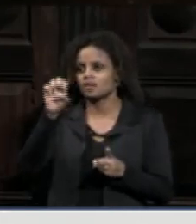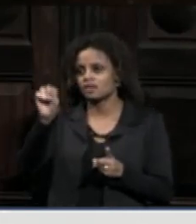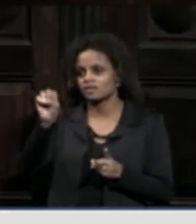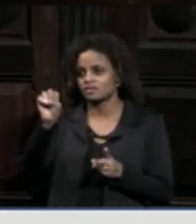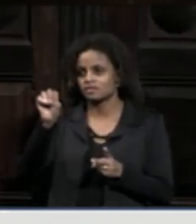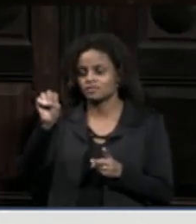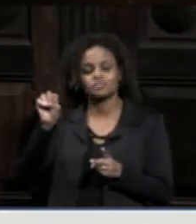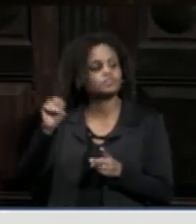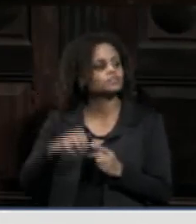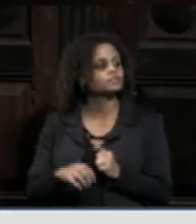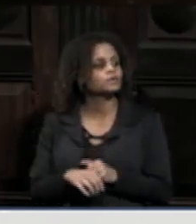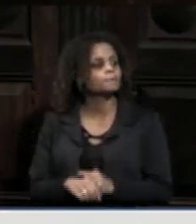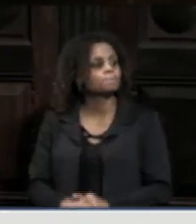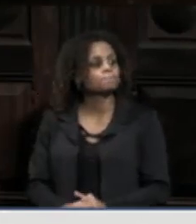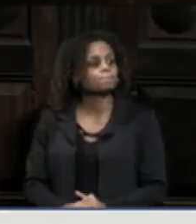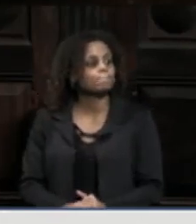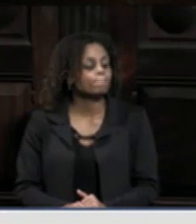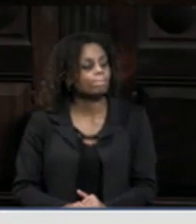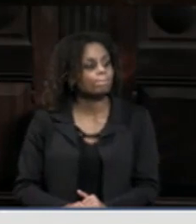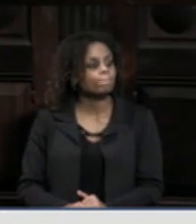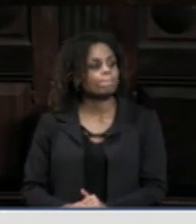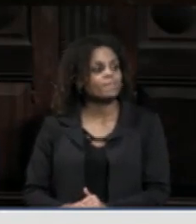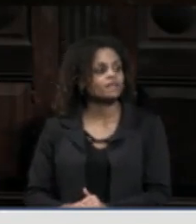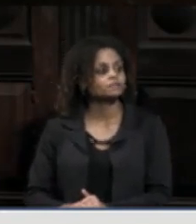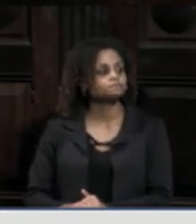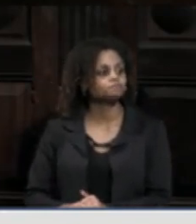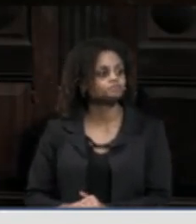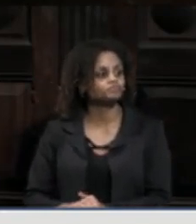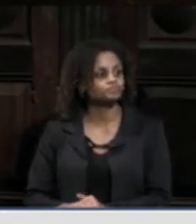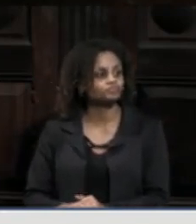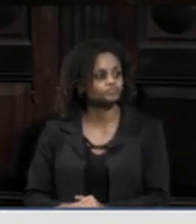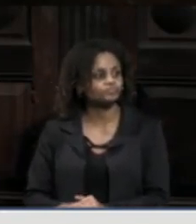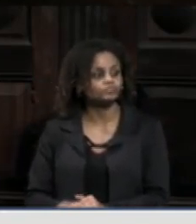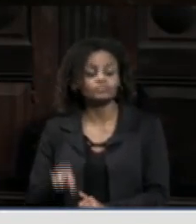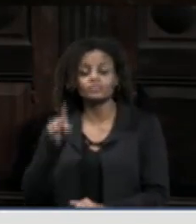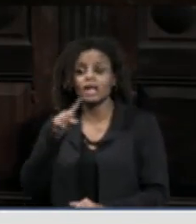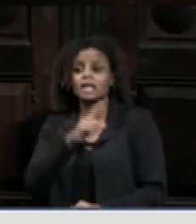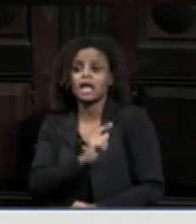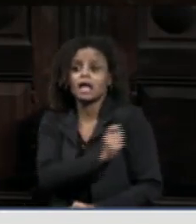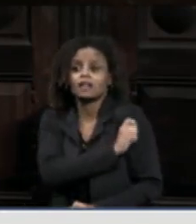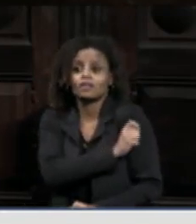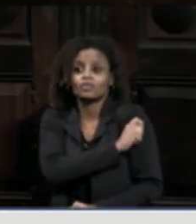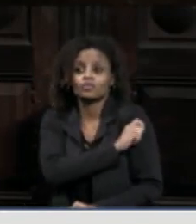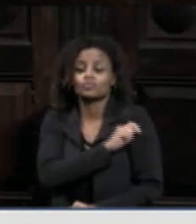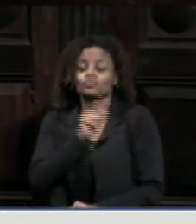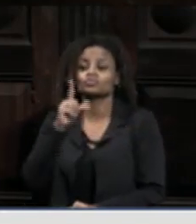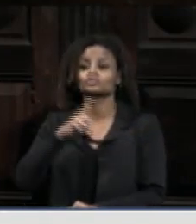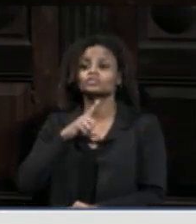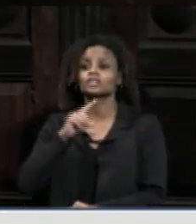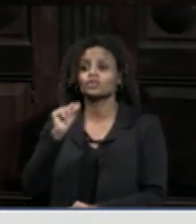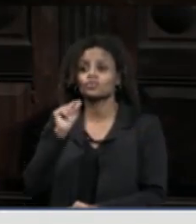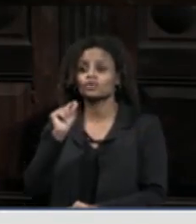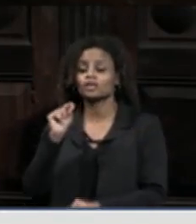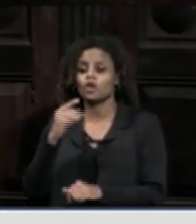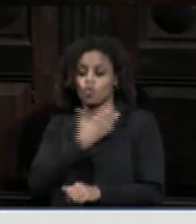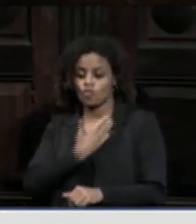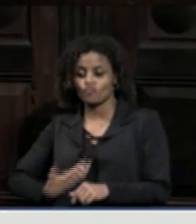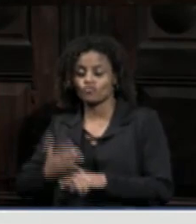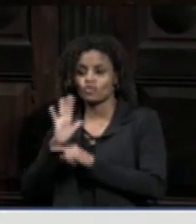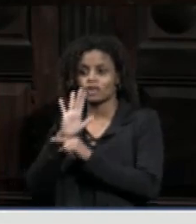alunos que têm o financiamento da educação